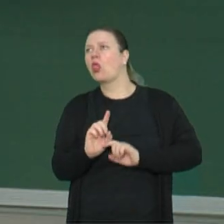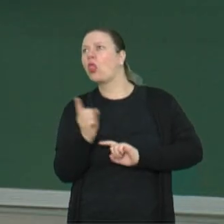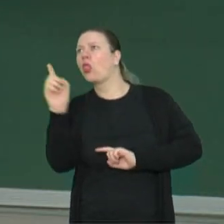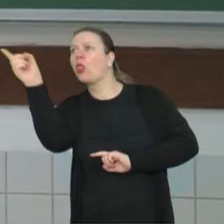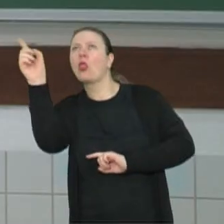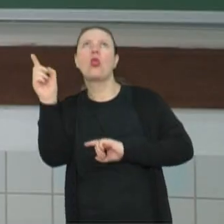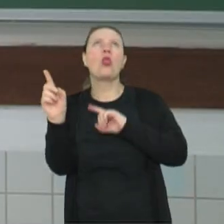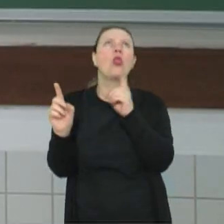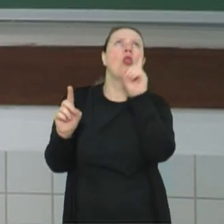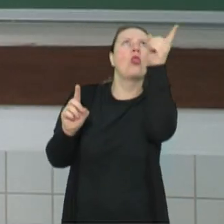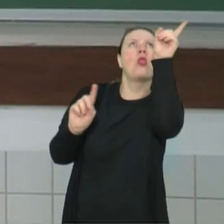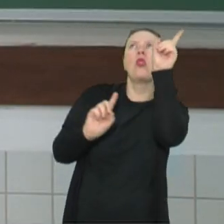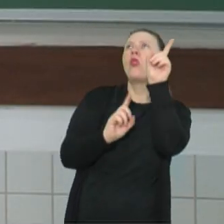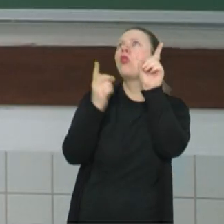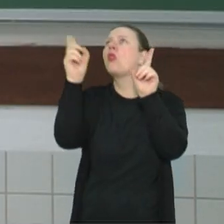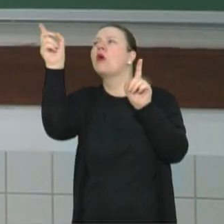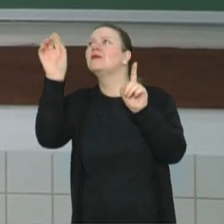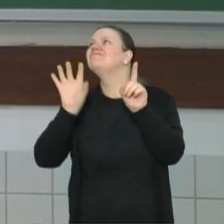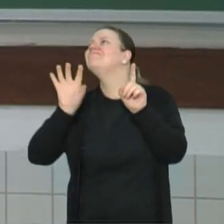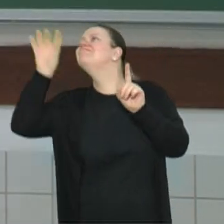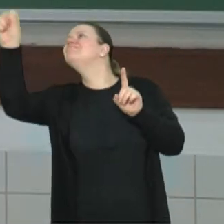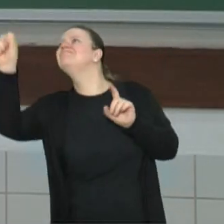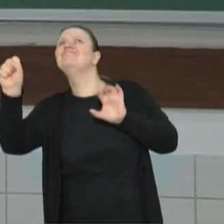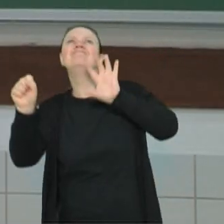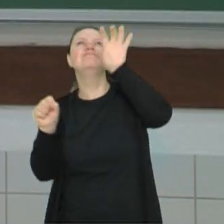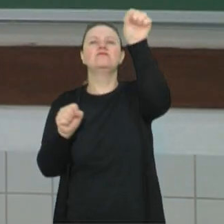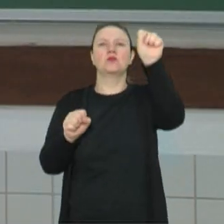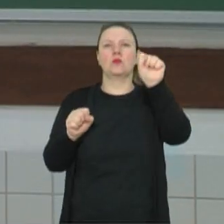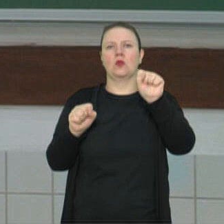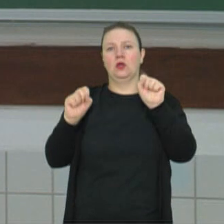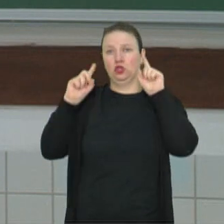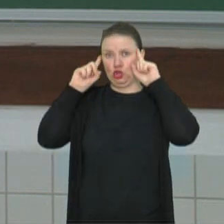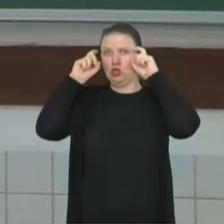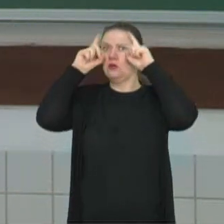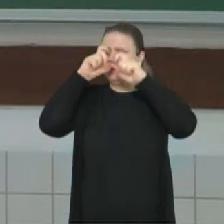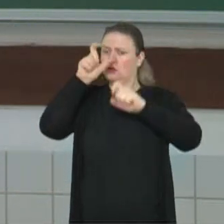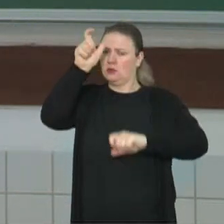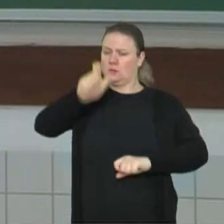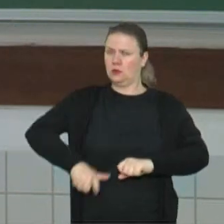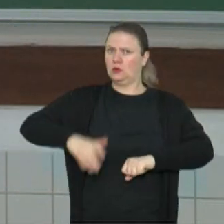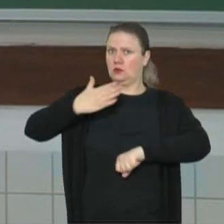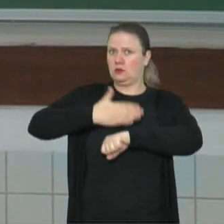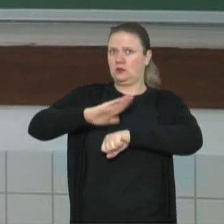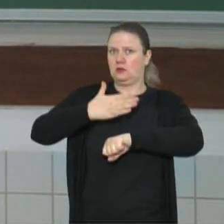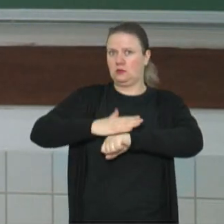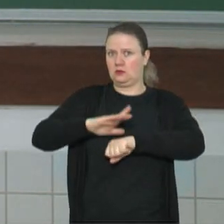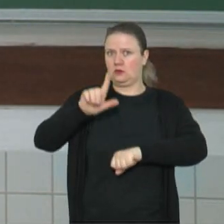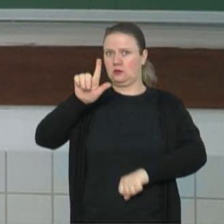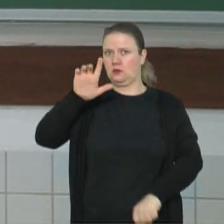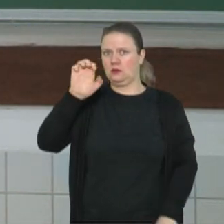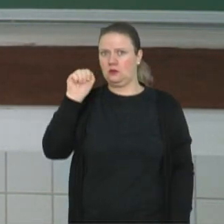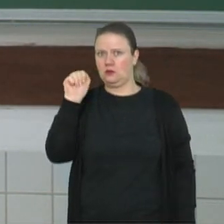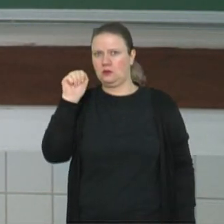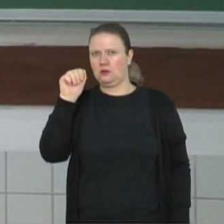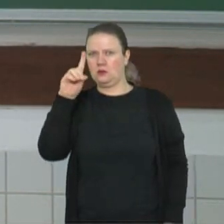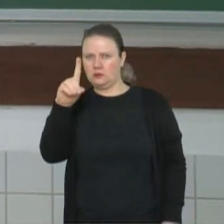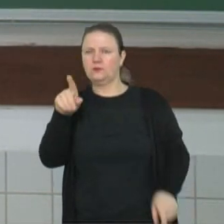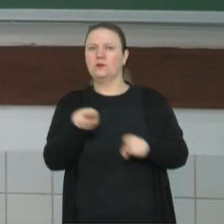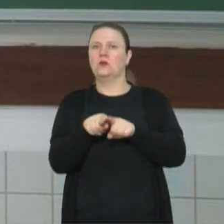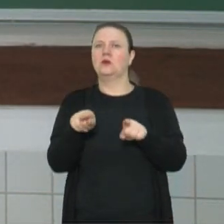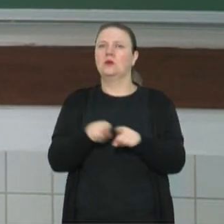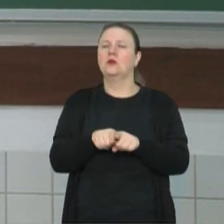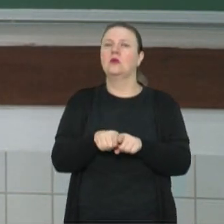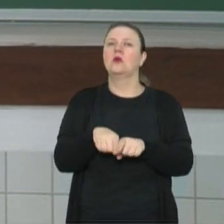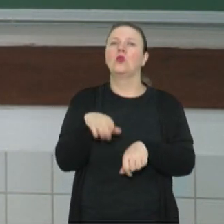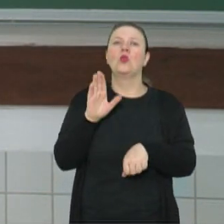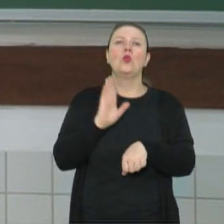então há muita dificuldade para o atleta para estar realizando essa prova, que é LED. E em nenhum momento dentro da escalada,